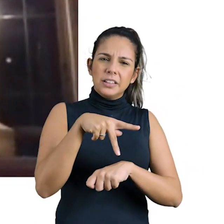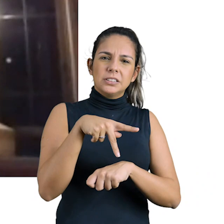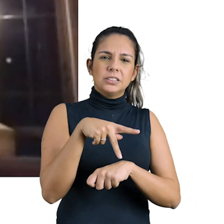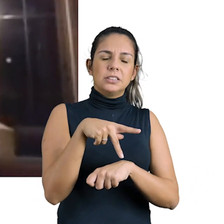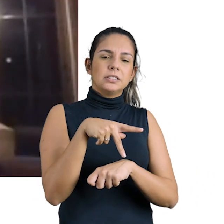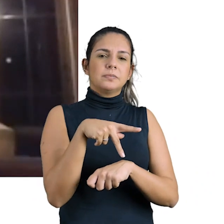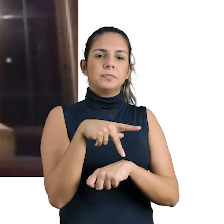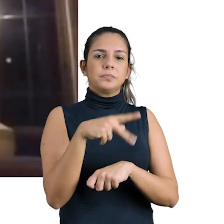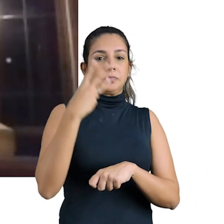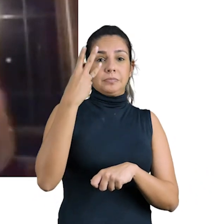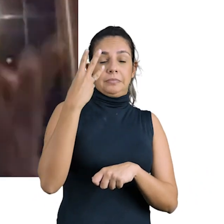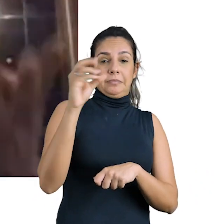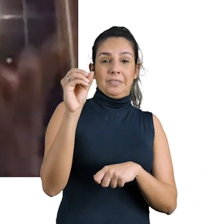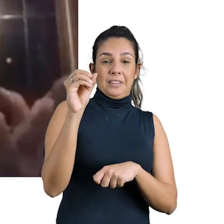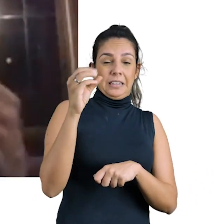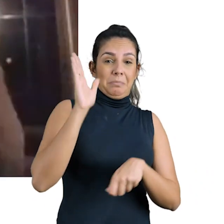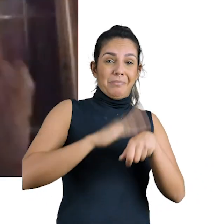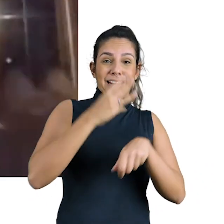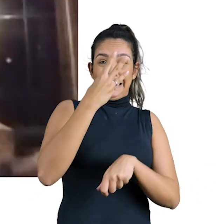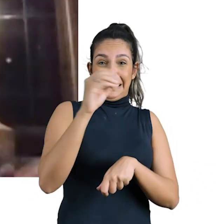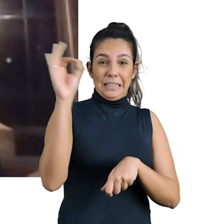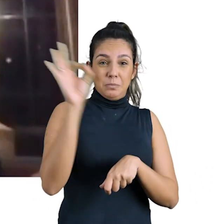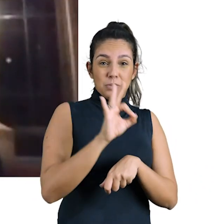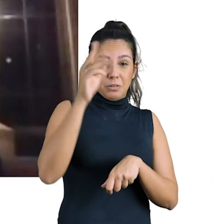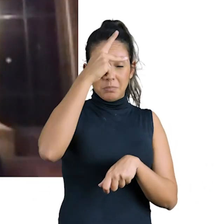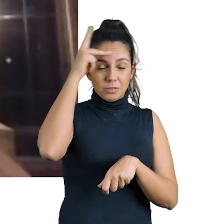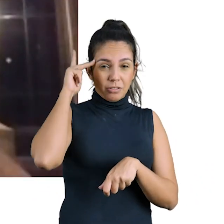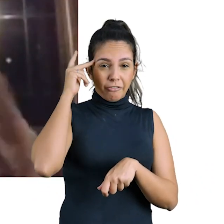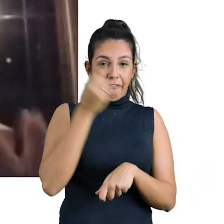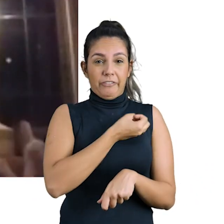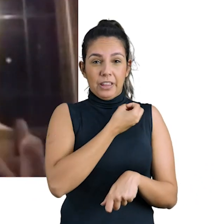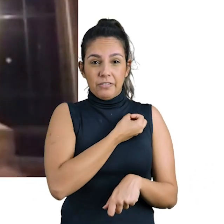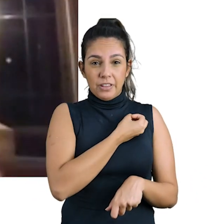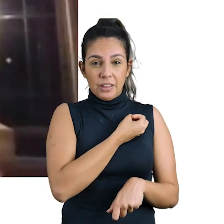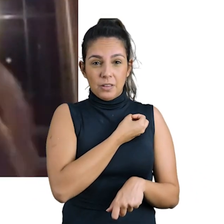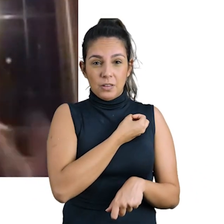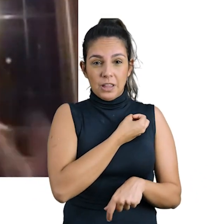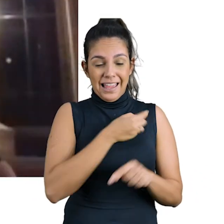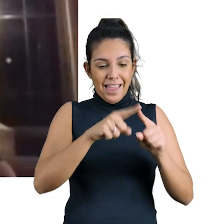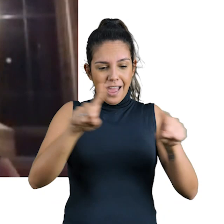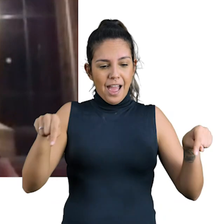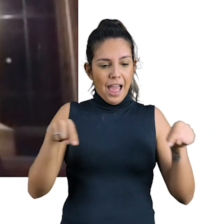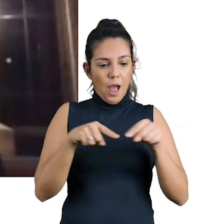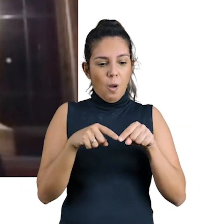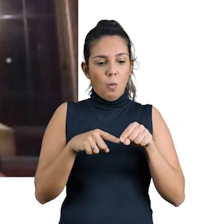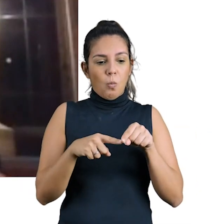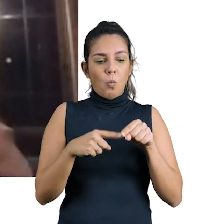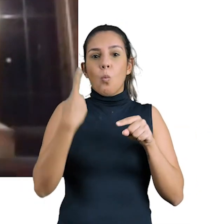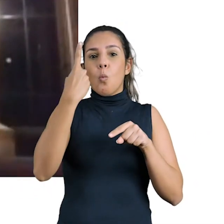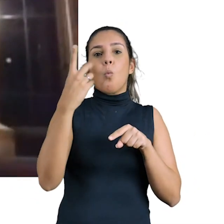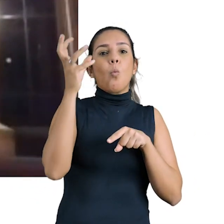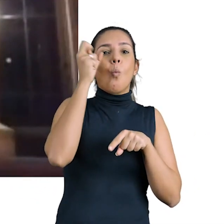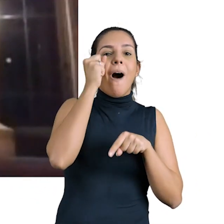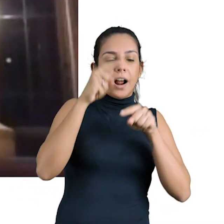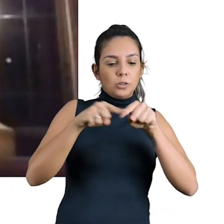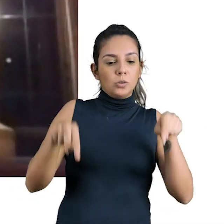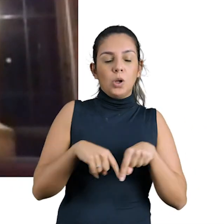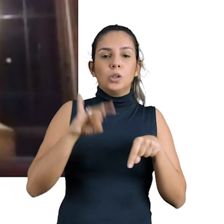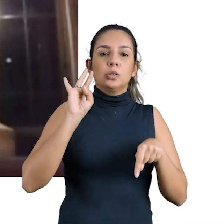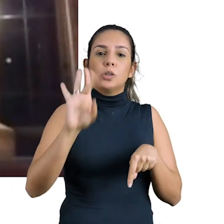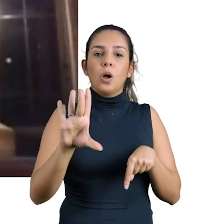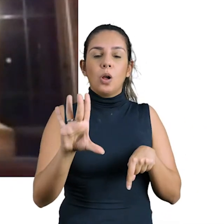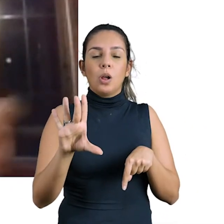país que mais de 30% das pessoas vivem em cômodos, um cômodo